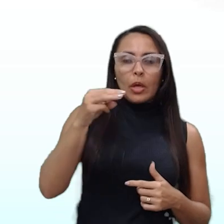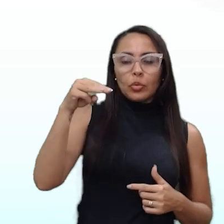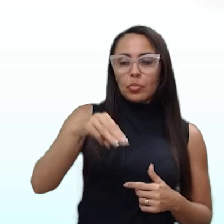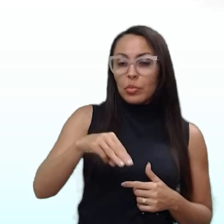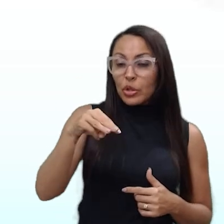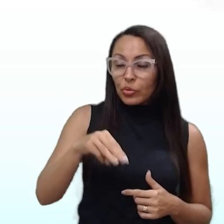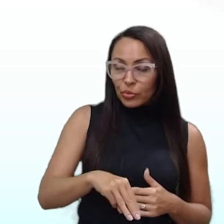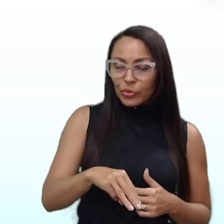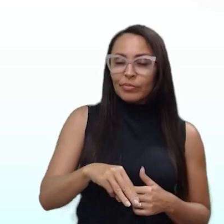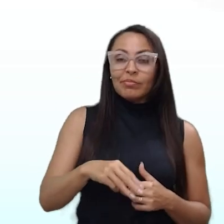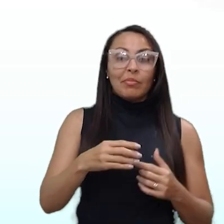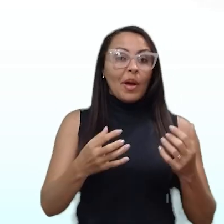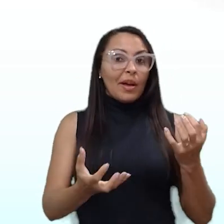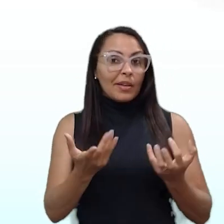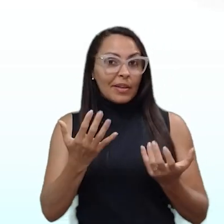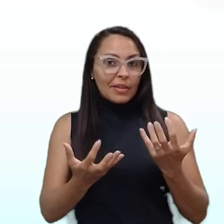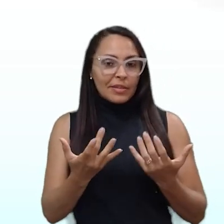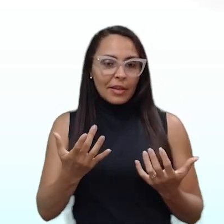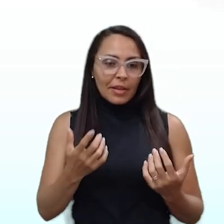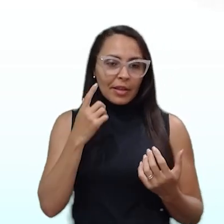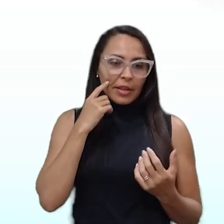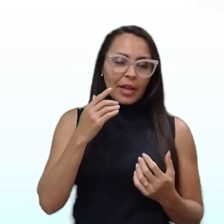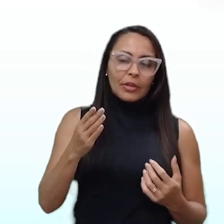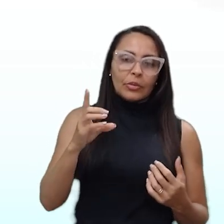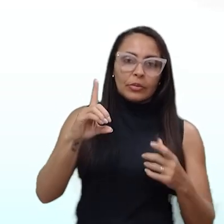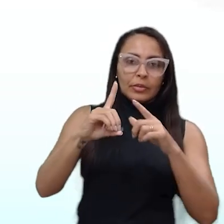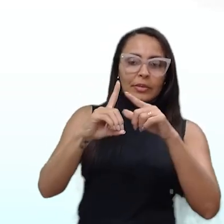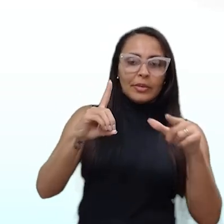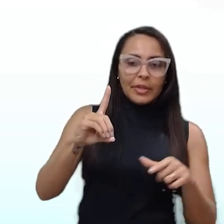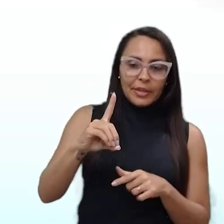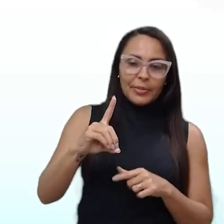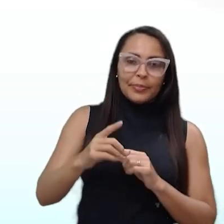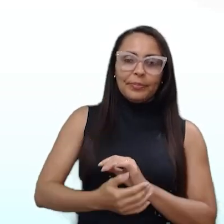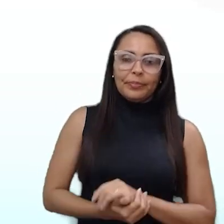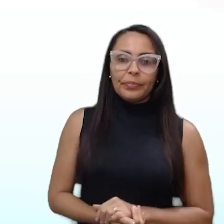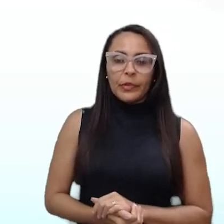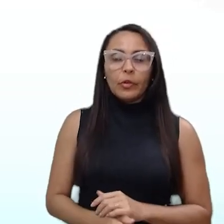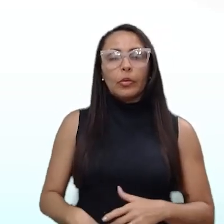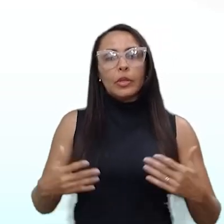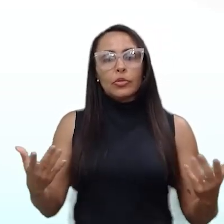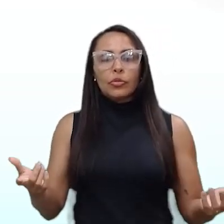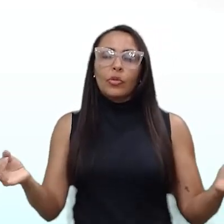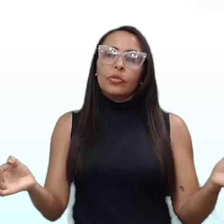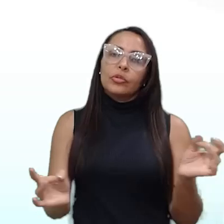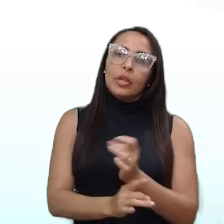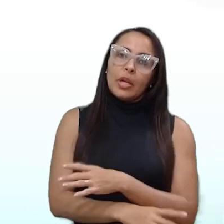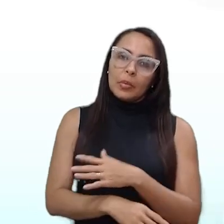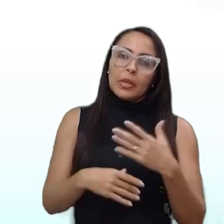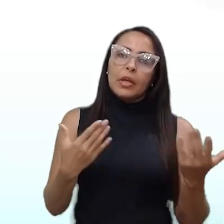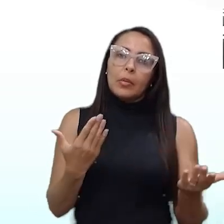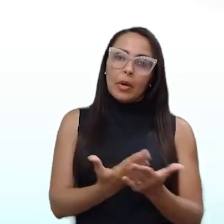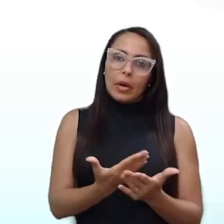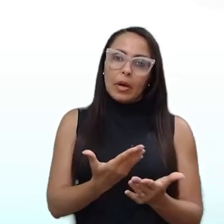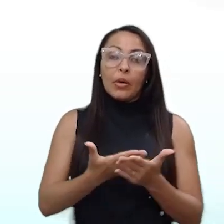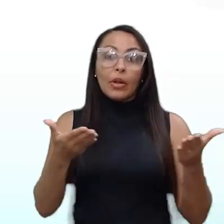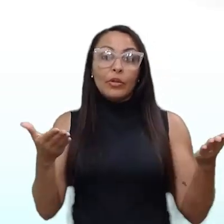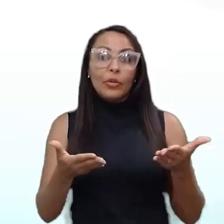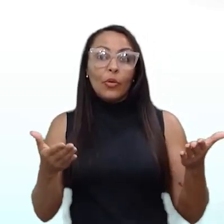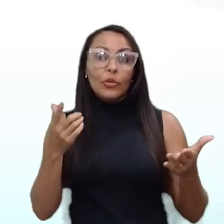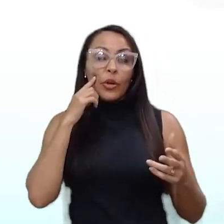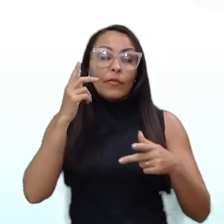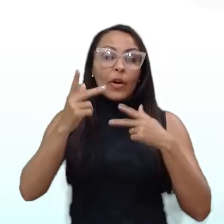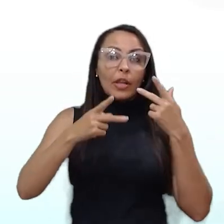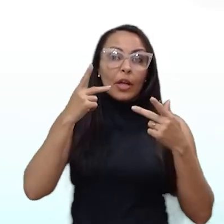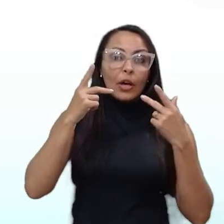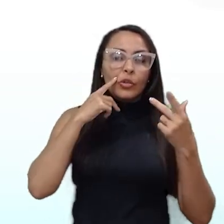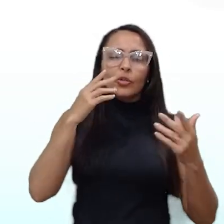água venha a aquecer, dando gabarito letra D. Bom, pessoal, com isso nós finalizamos a nossa aula de hoje falando sobre